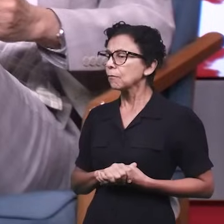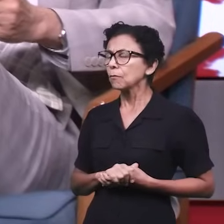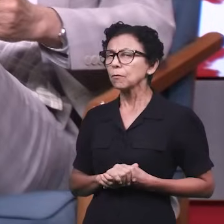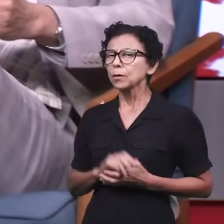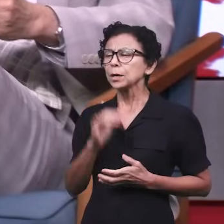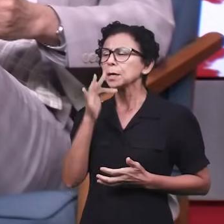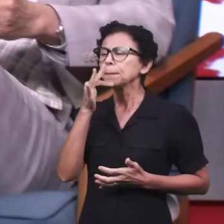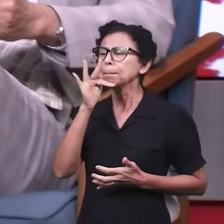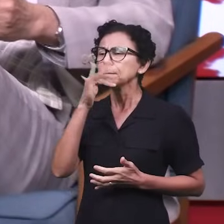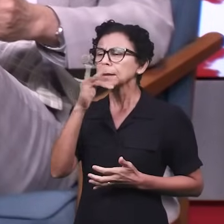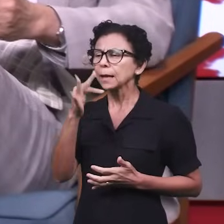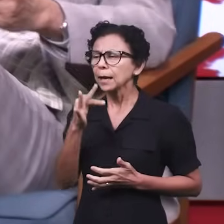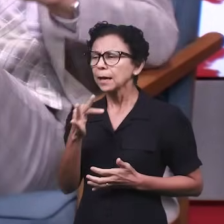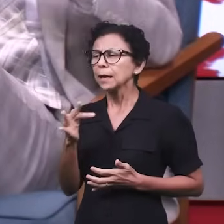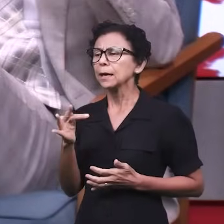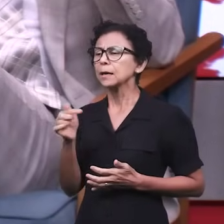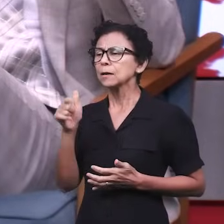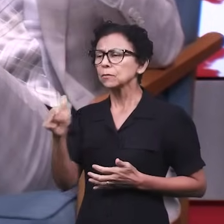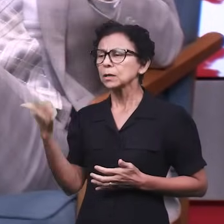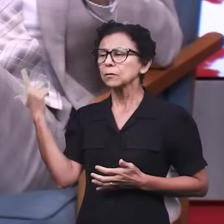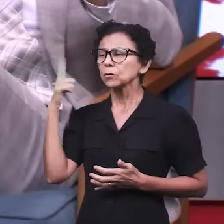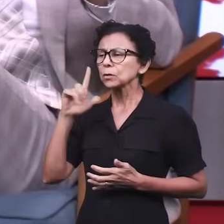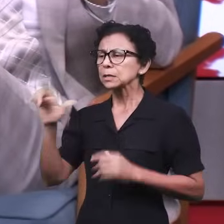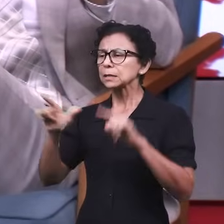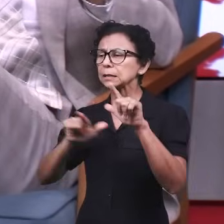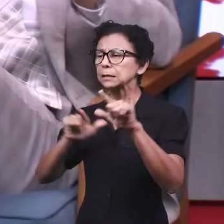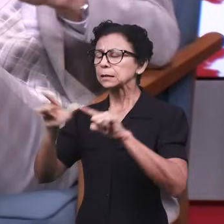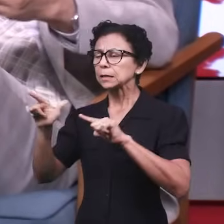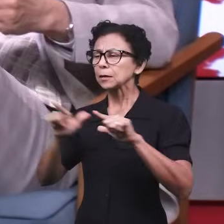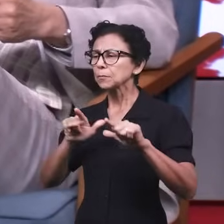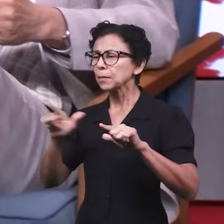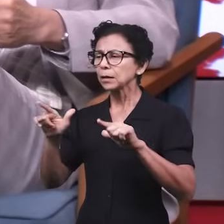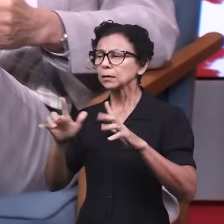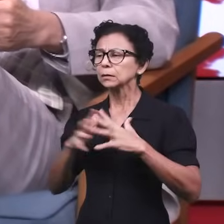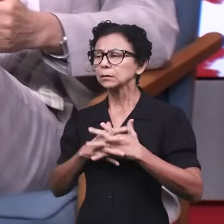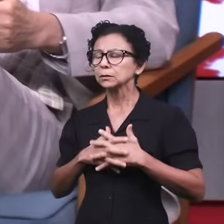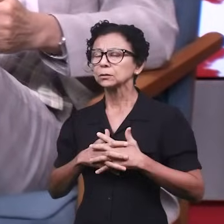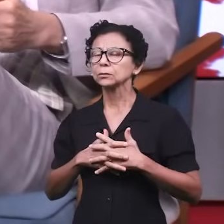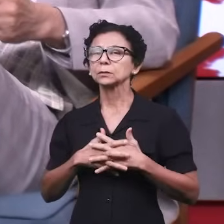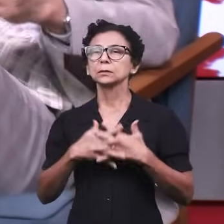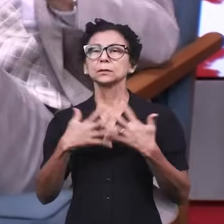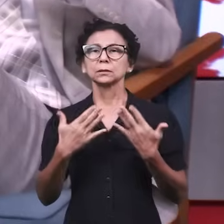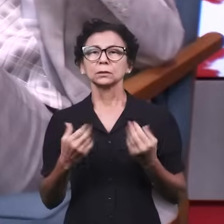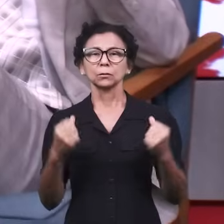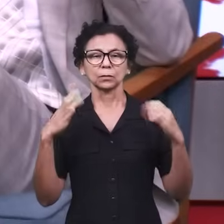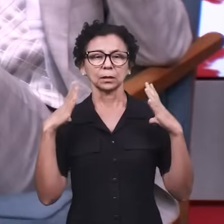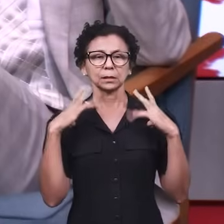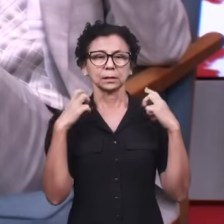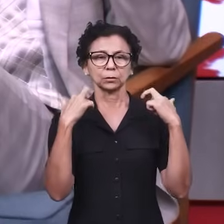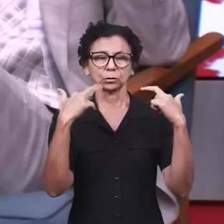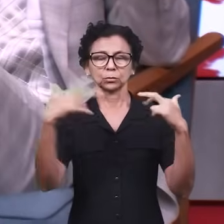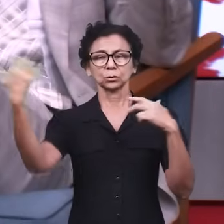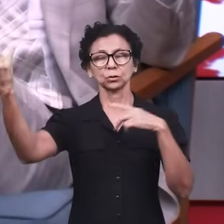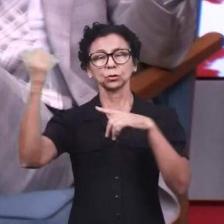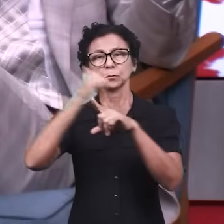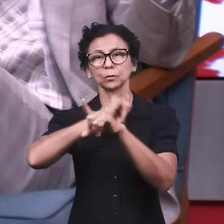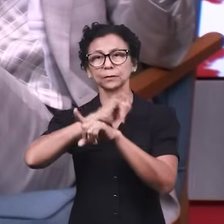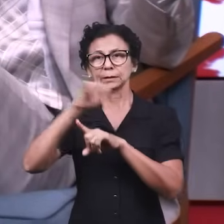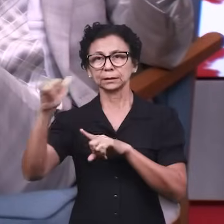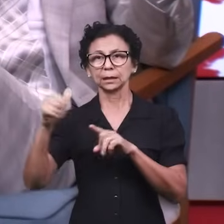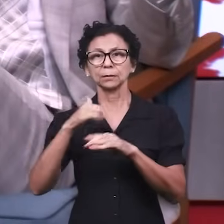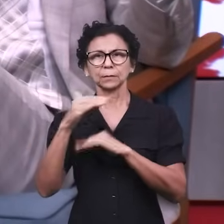de emprego para você. Essa interpretação de línguas é uma profecia. Então, nem